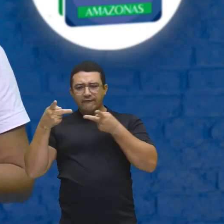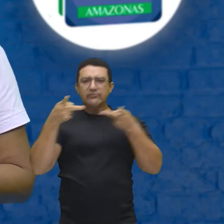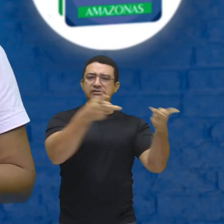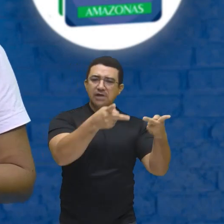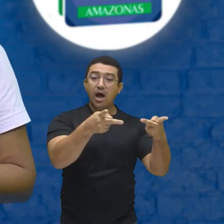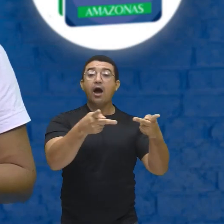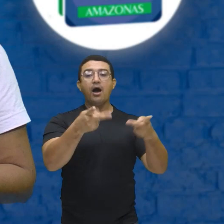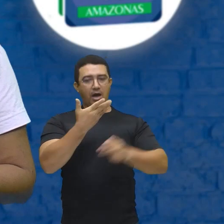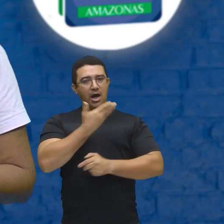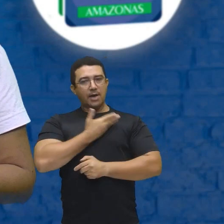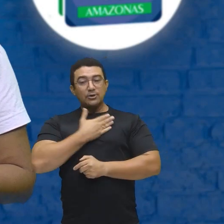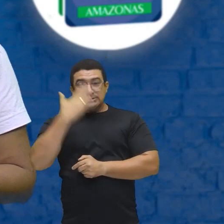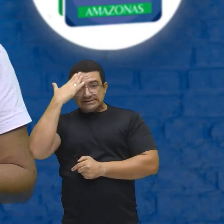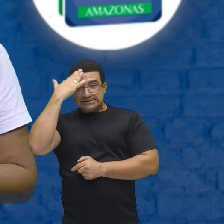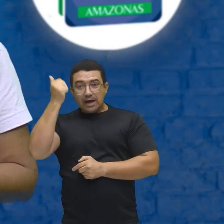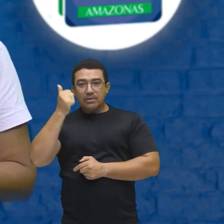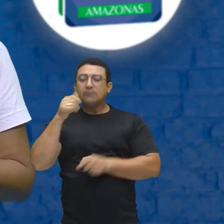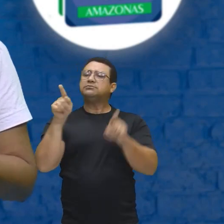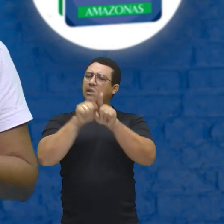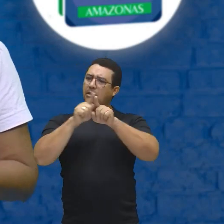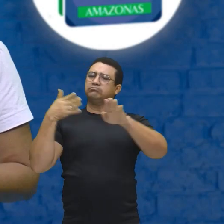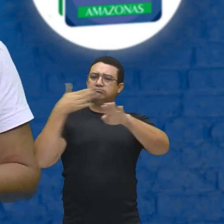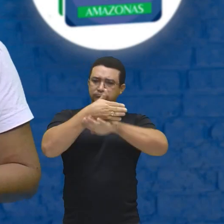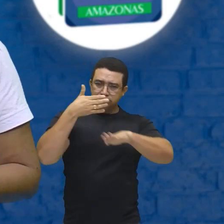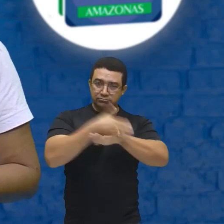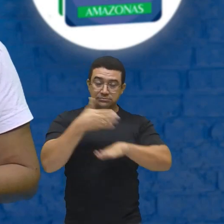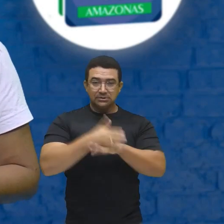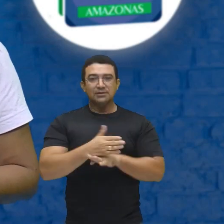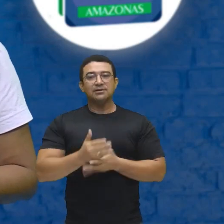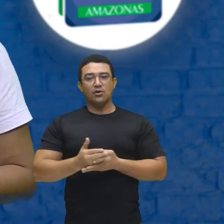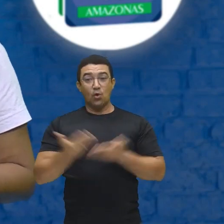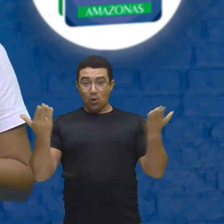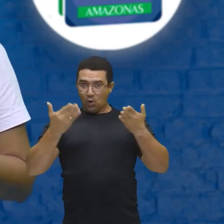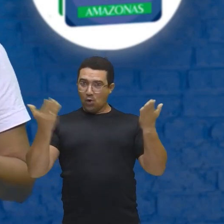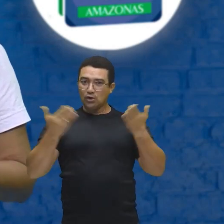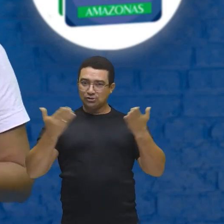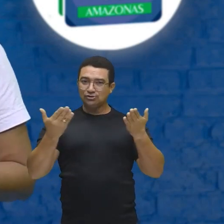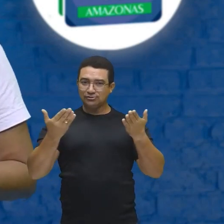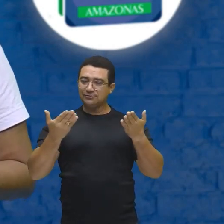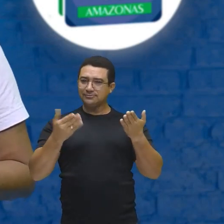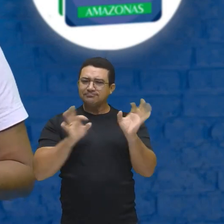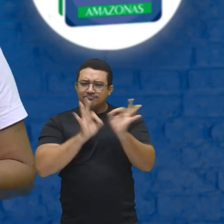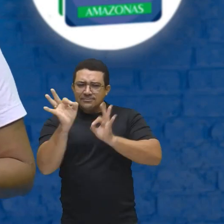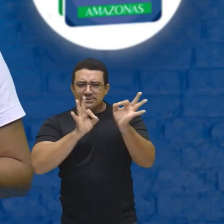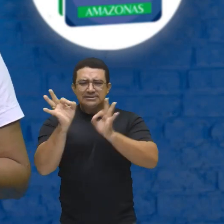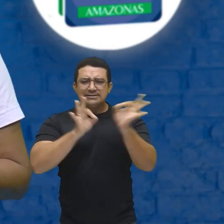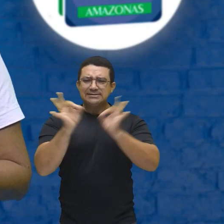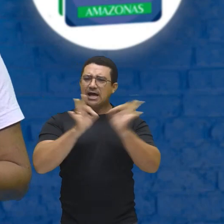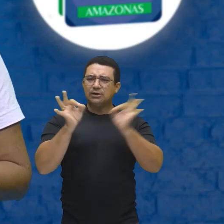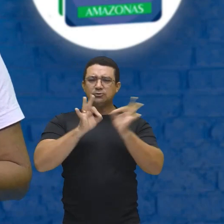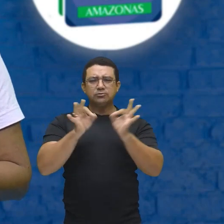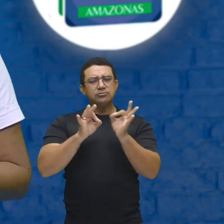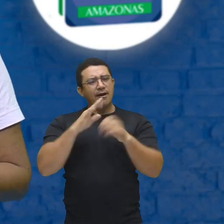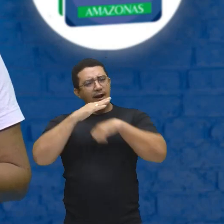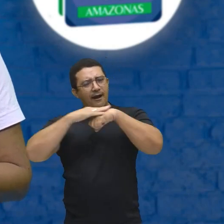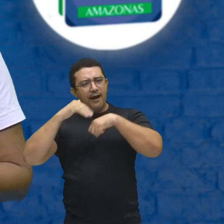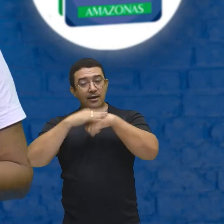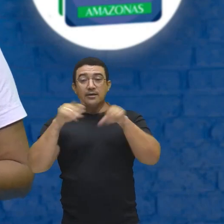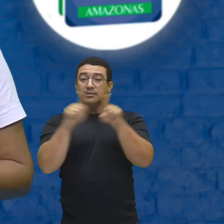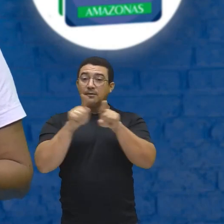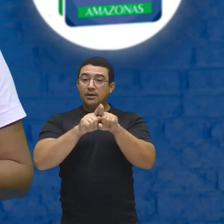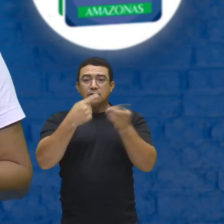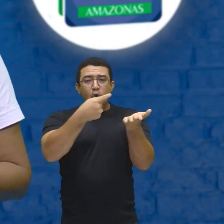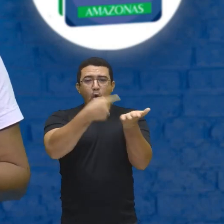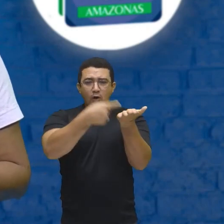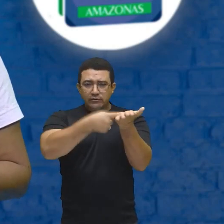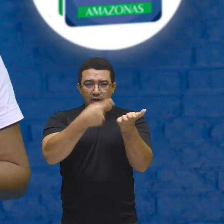colegas poderem saber e também participarem. O programa de hoje está muito legal, foi preparado com muito carinho. Nós trouxemos uma professora